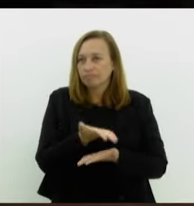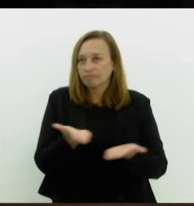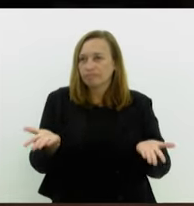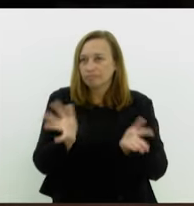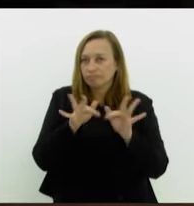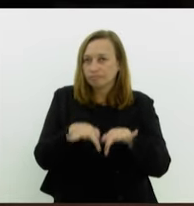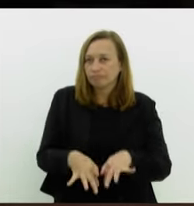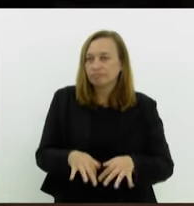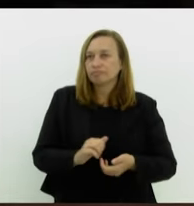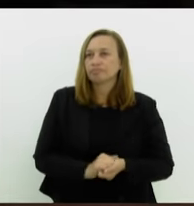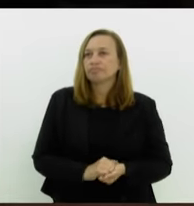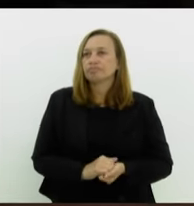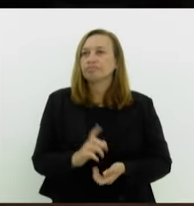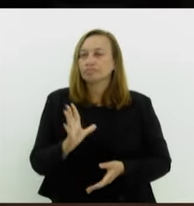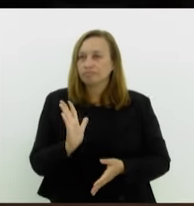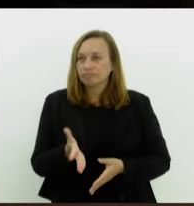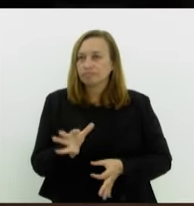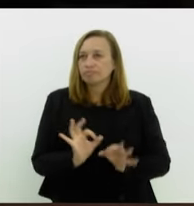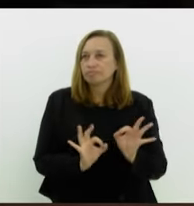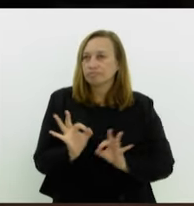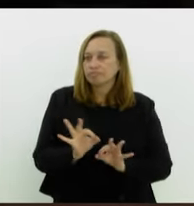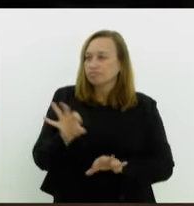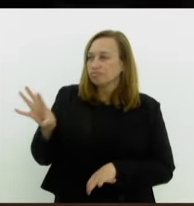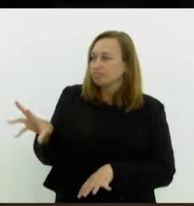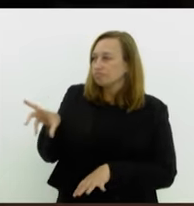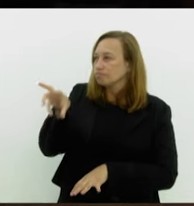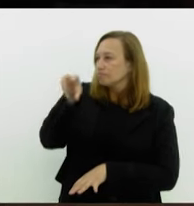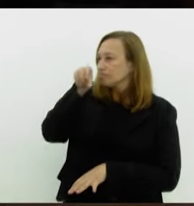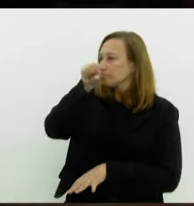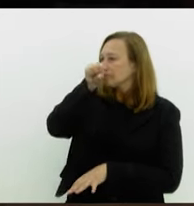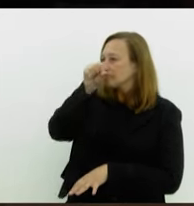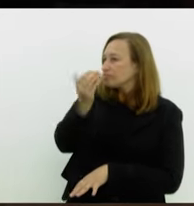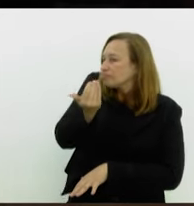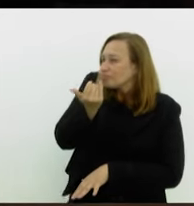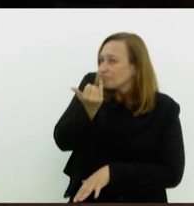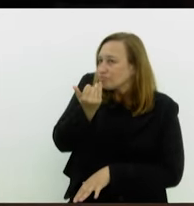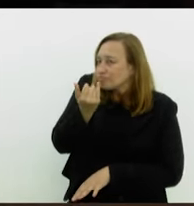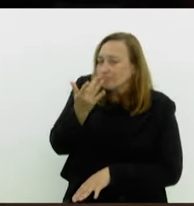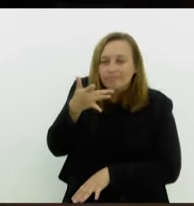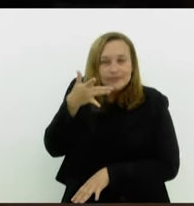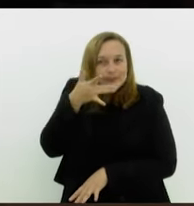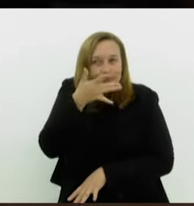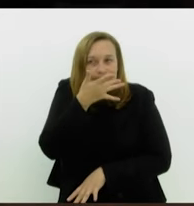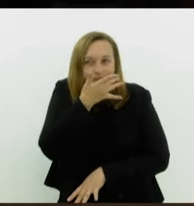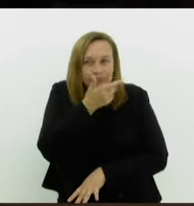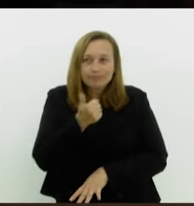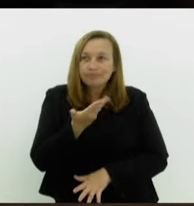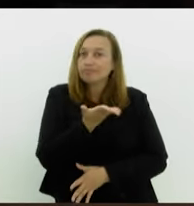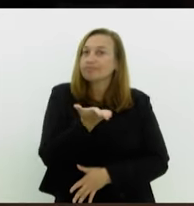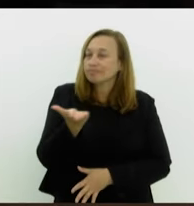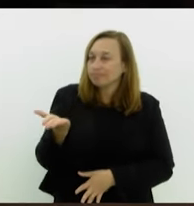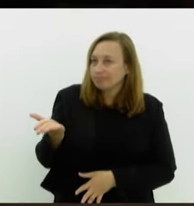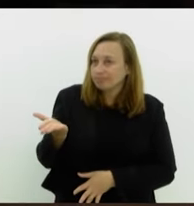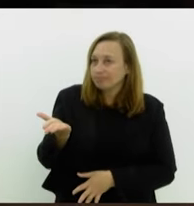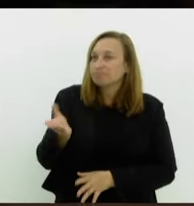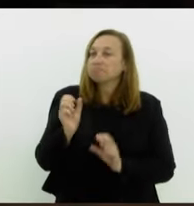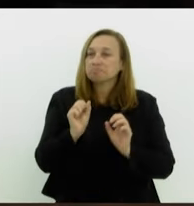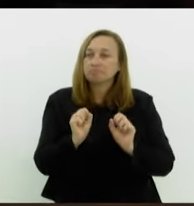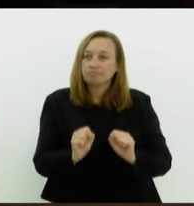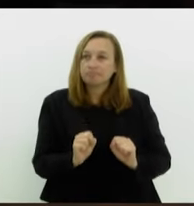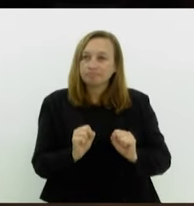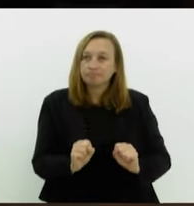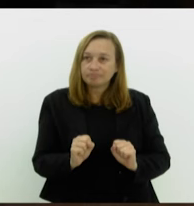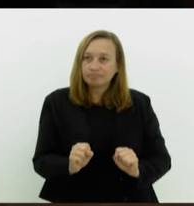final nós já preparamos já tá o cheirinho saindo aqui vai ter um coquel aqui na parte superior para todas vocês para poder